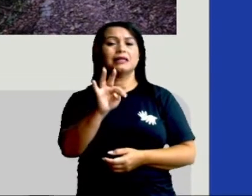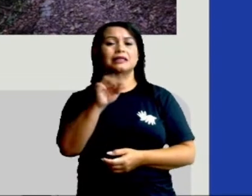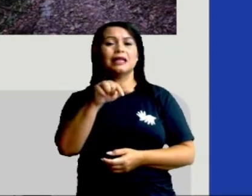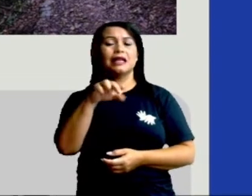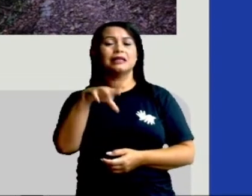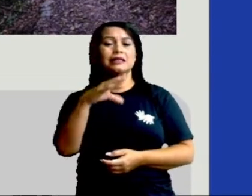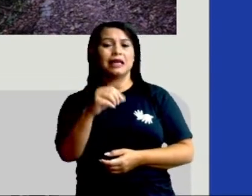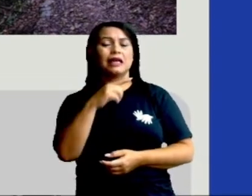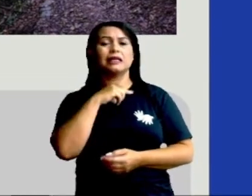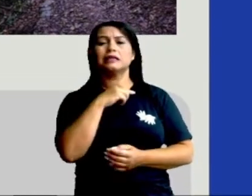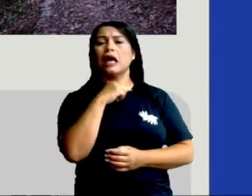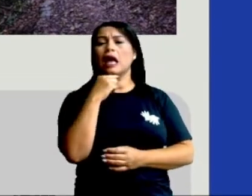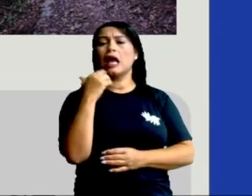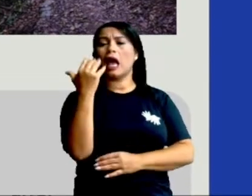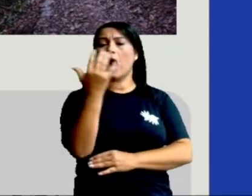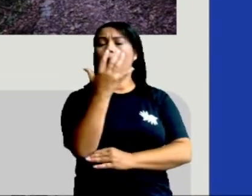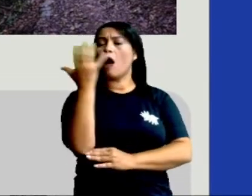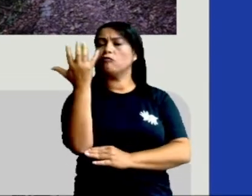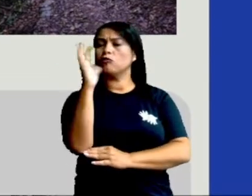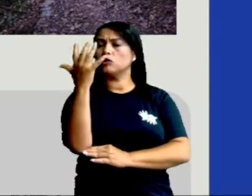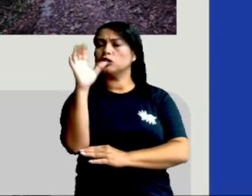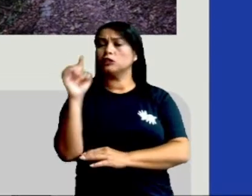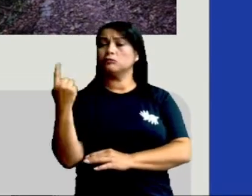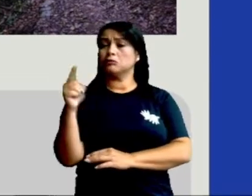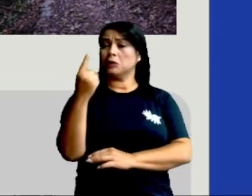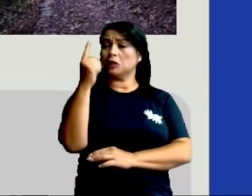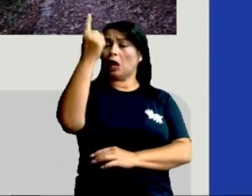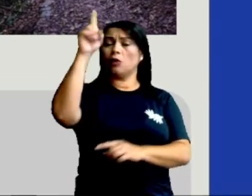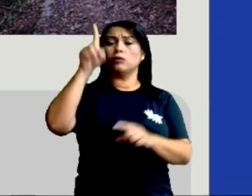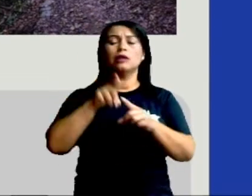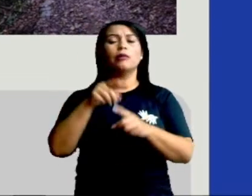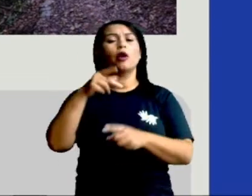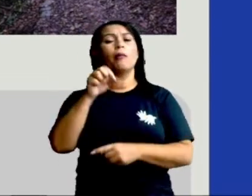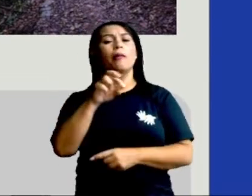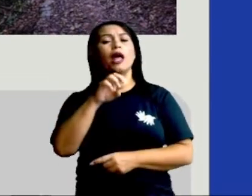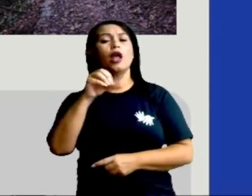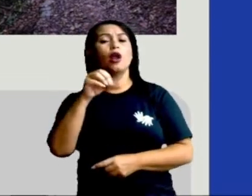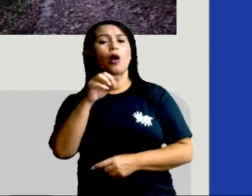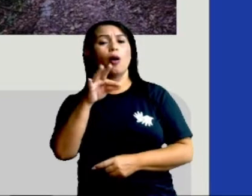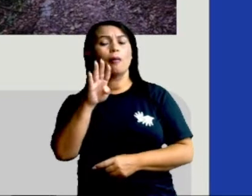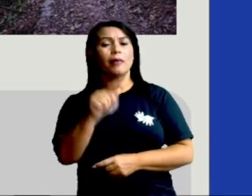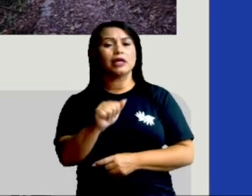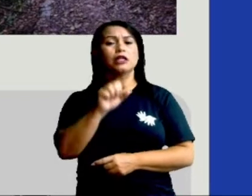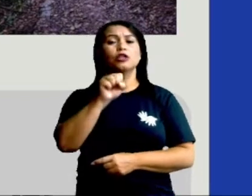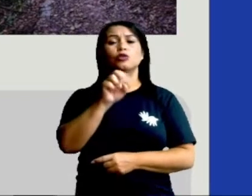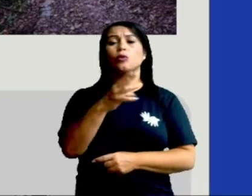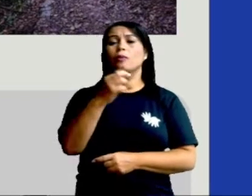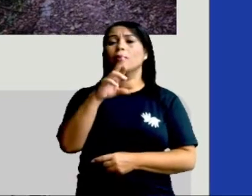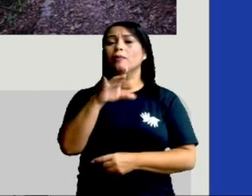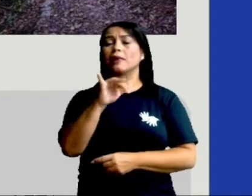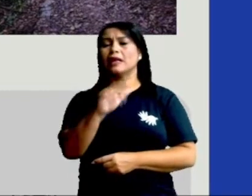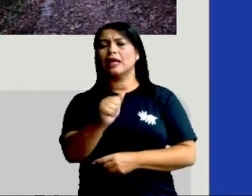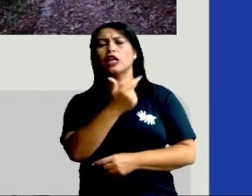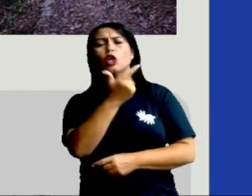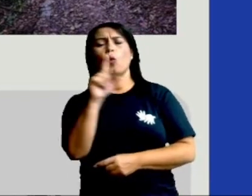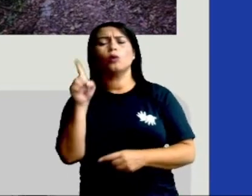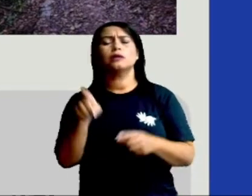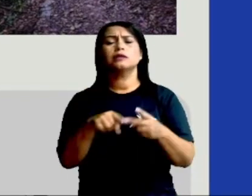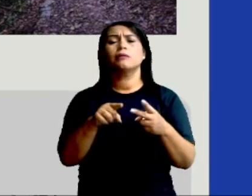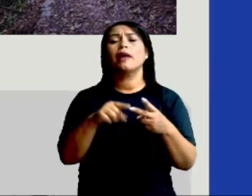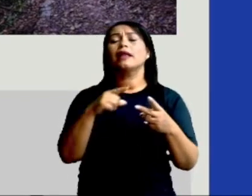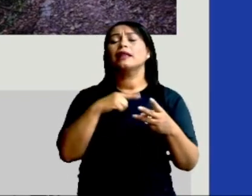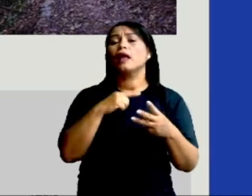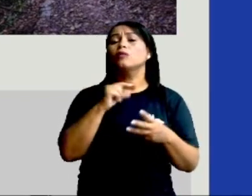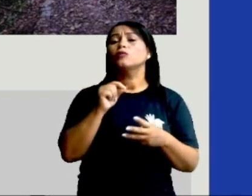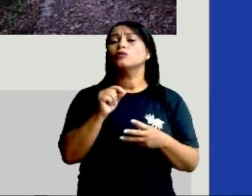presença de árvores altas sempre verdes como exemplo Peroba Sucupira entre outras temos